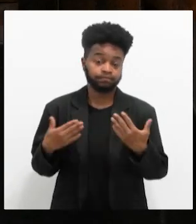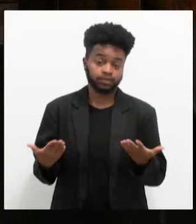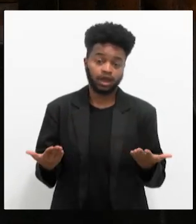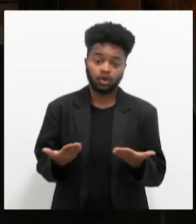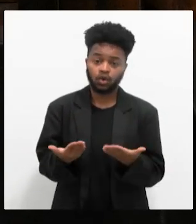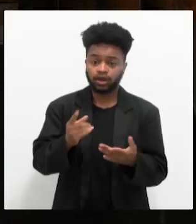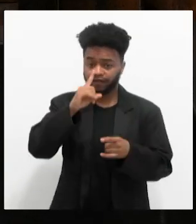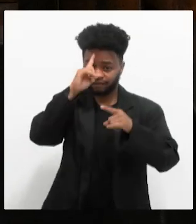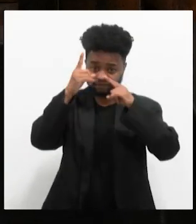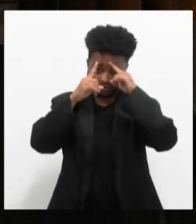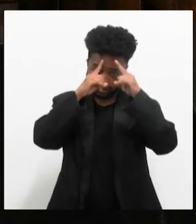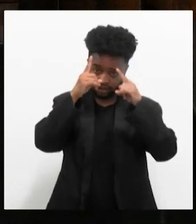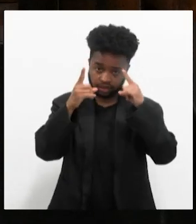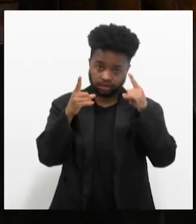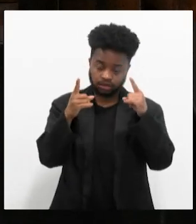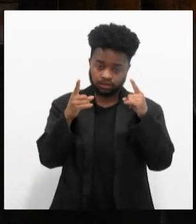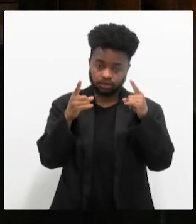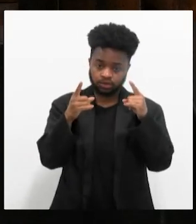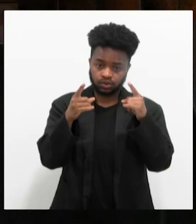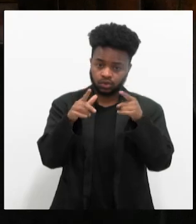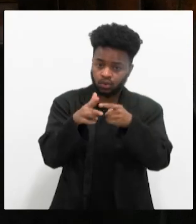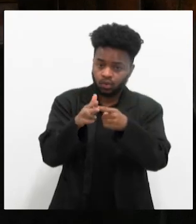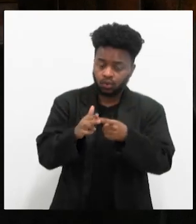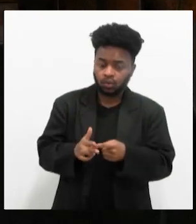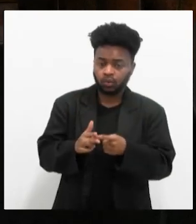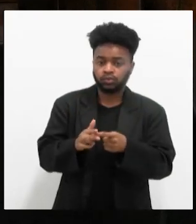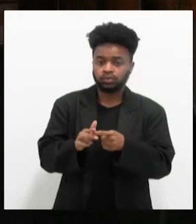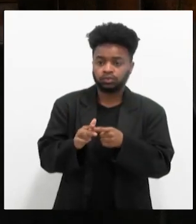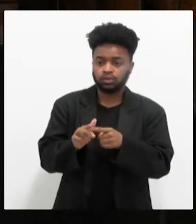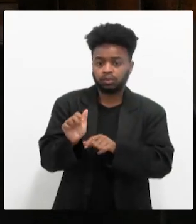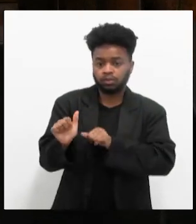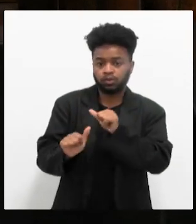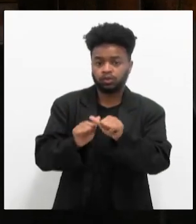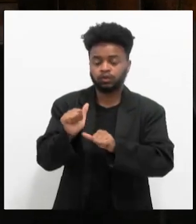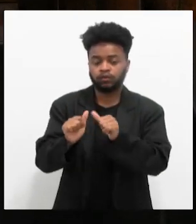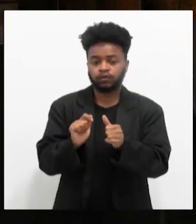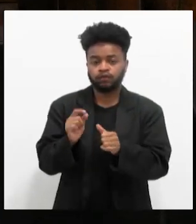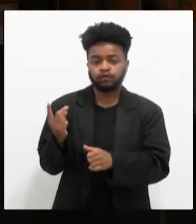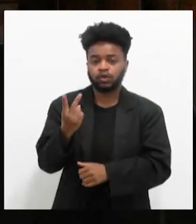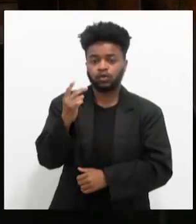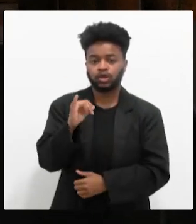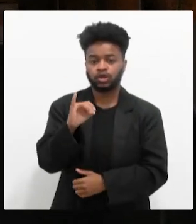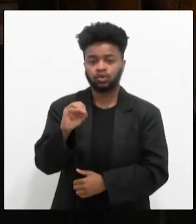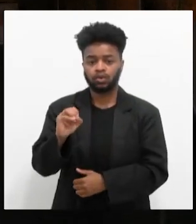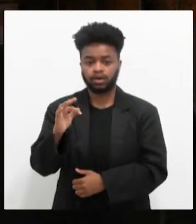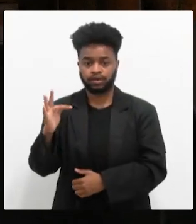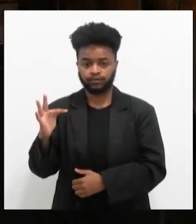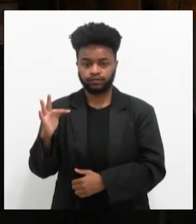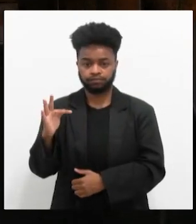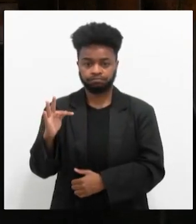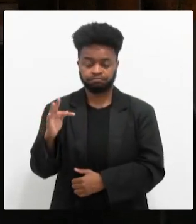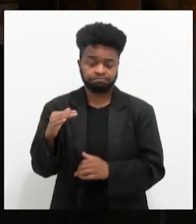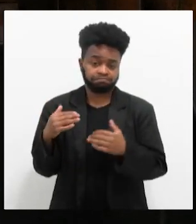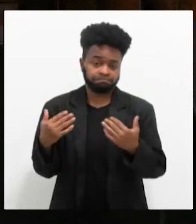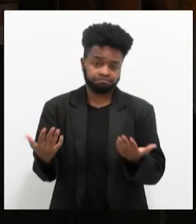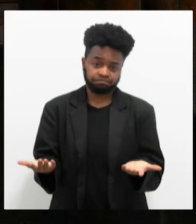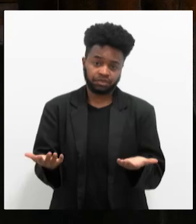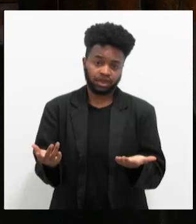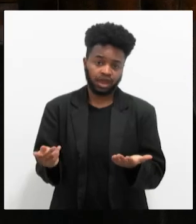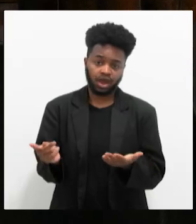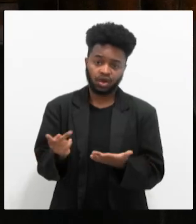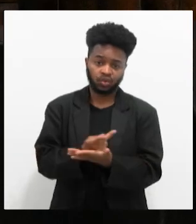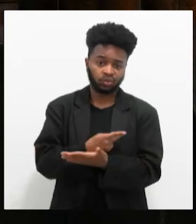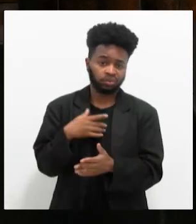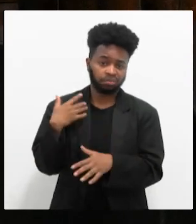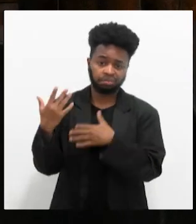inventaram o reajuste do IOF e virou